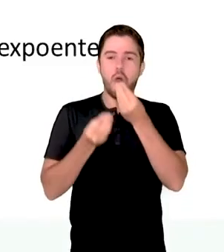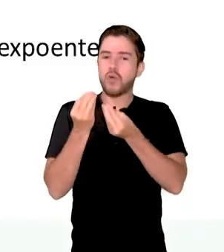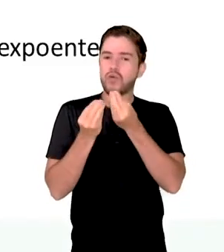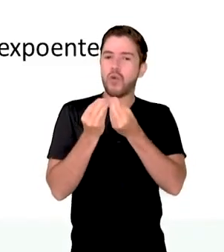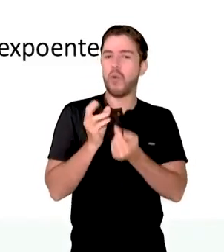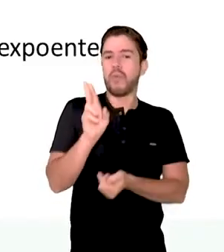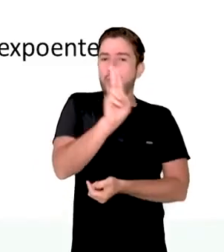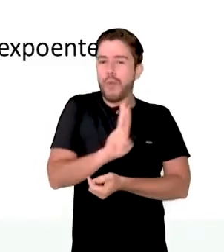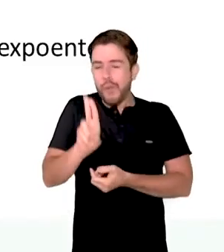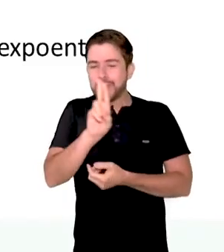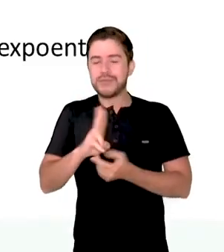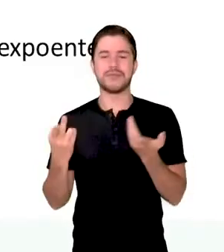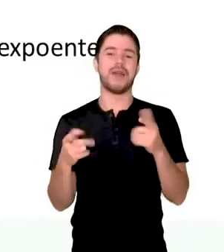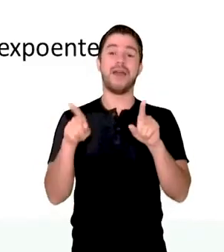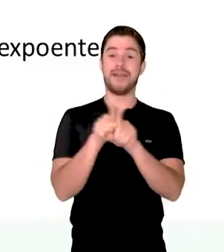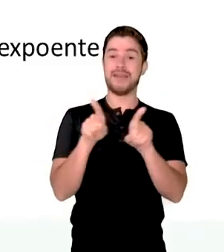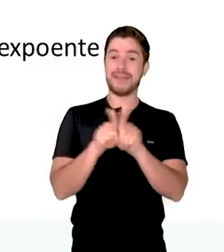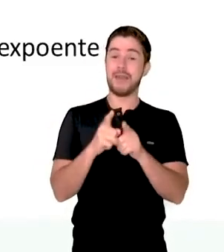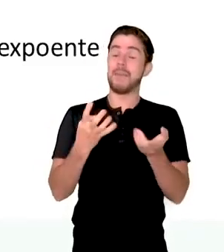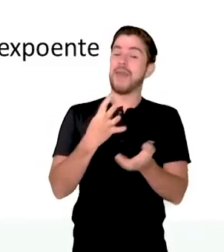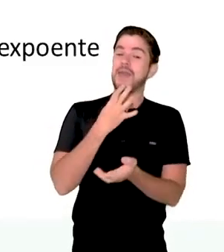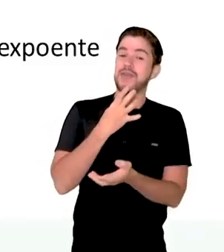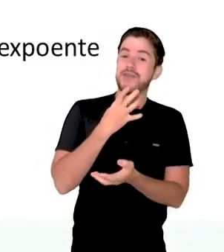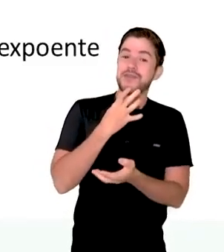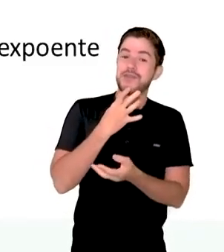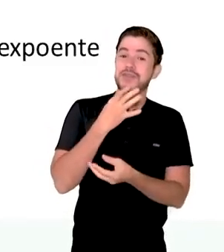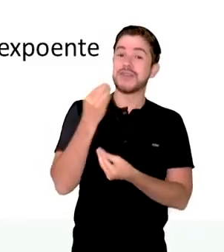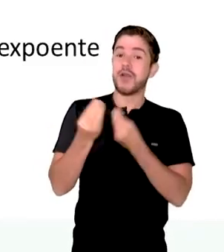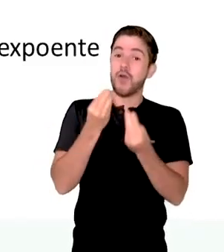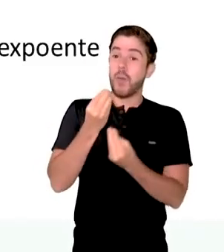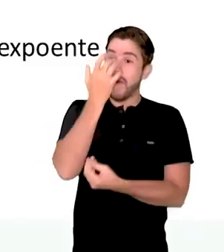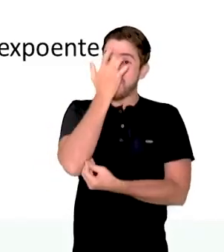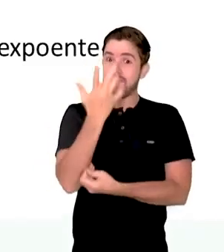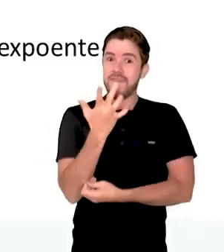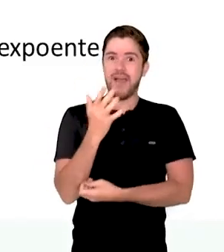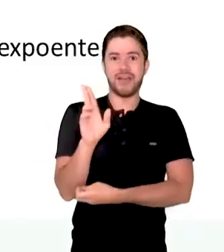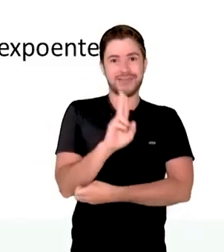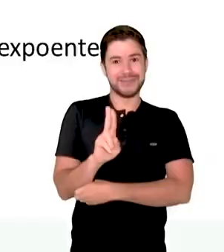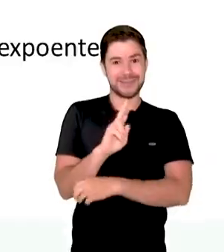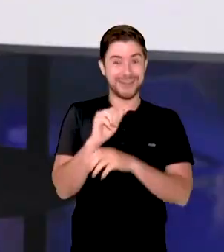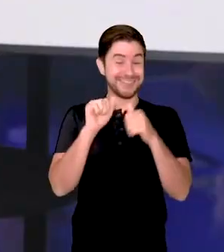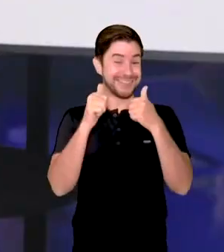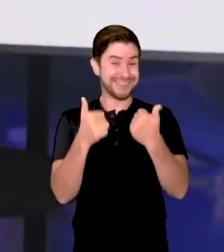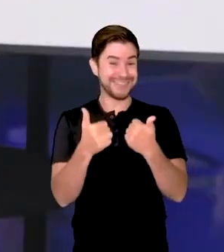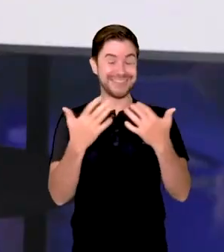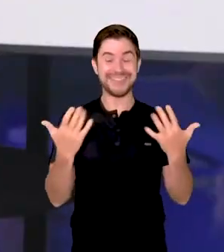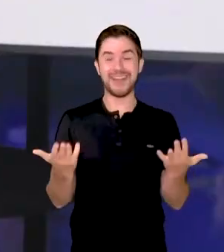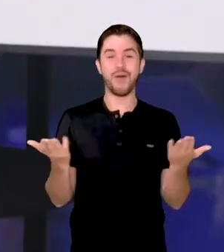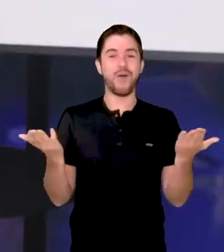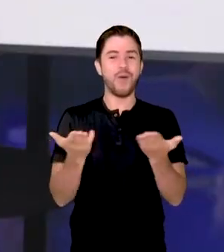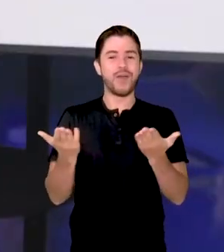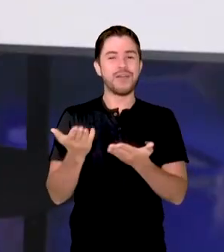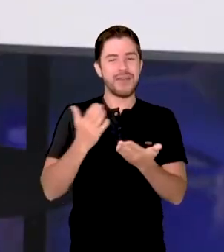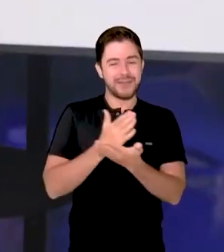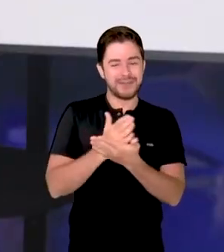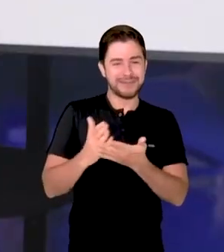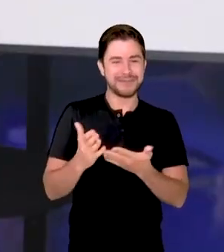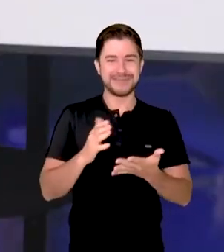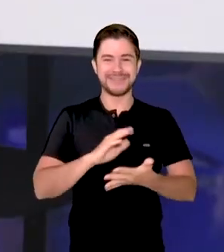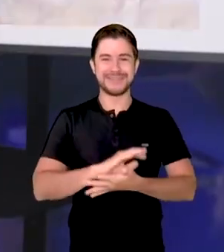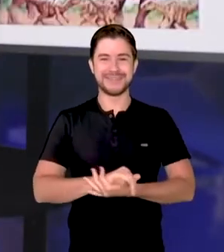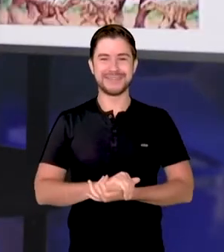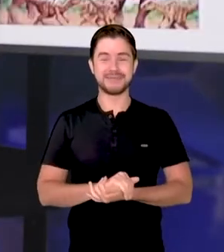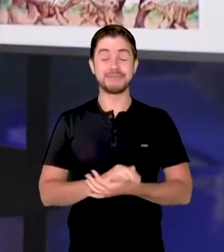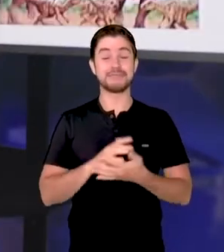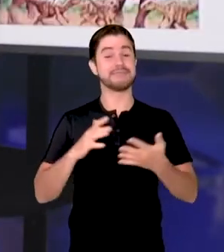deve operar com elas E além disso conheceu uma utilidade prática desse conteúdo tudo bem meu povo Então bora para matemática